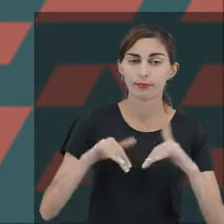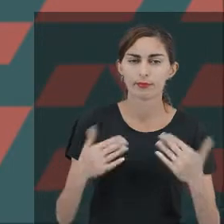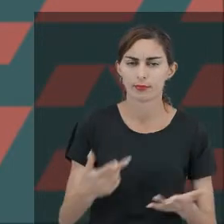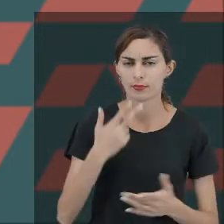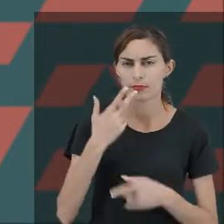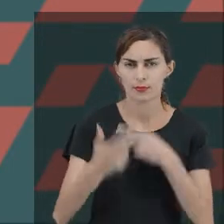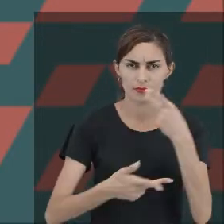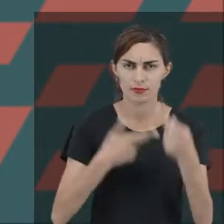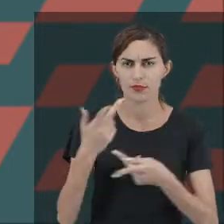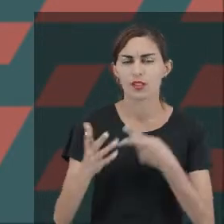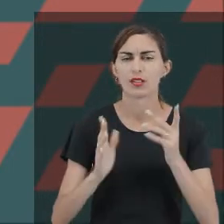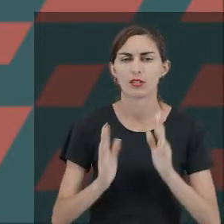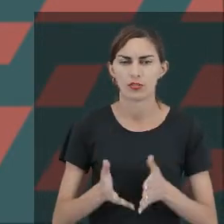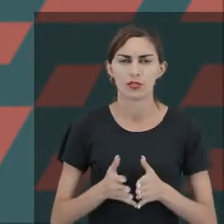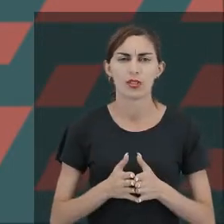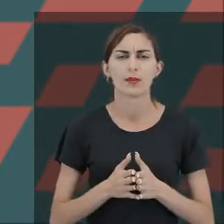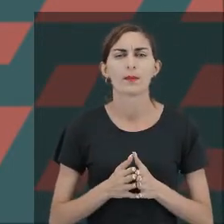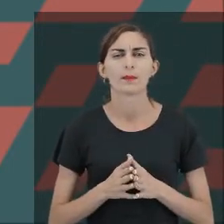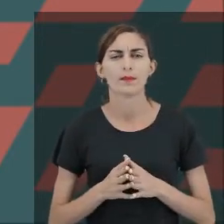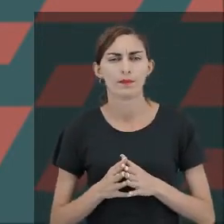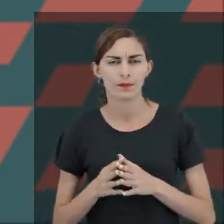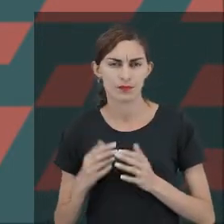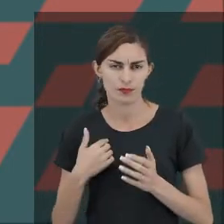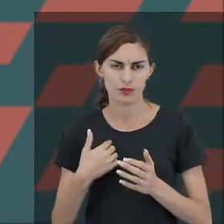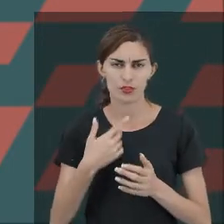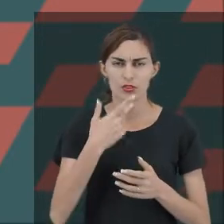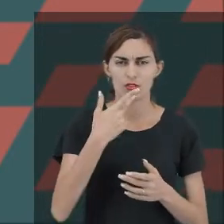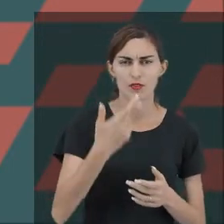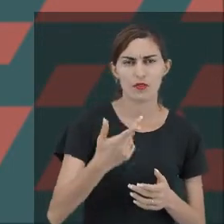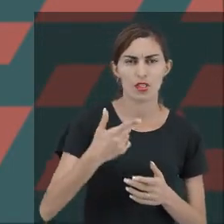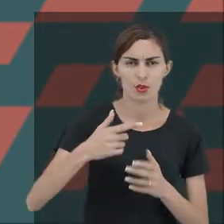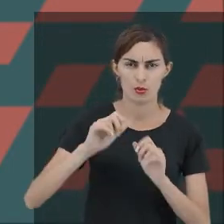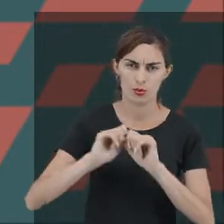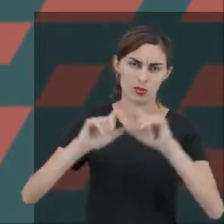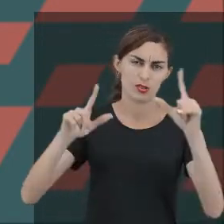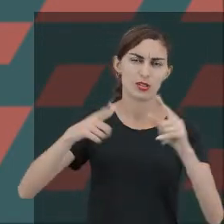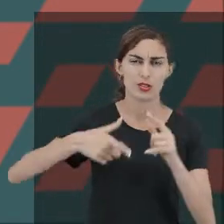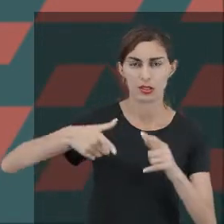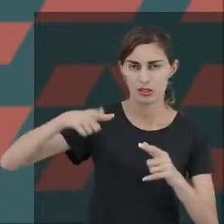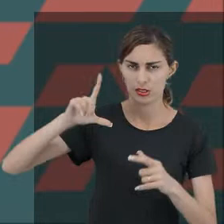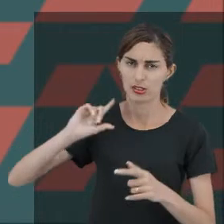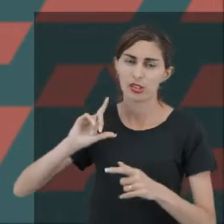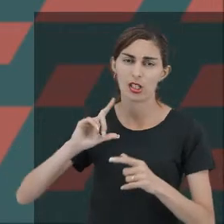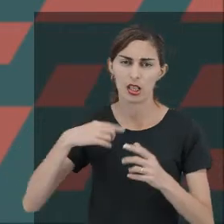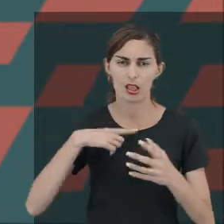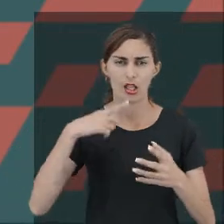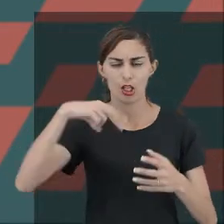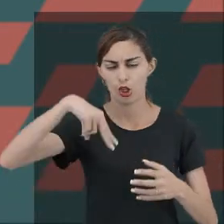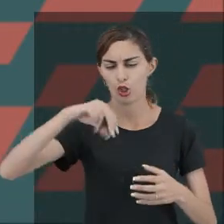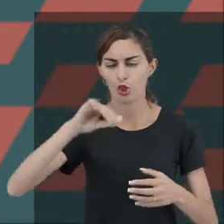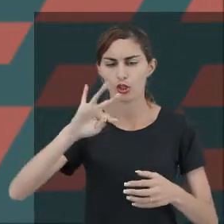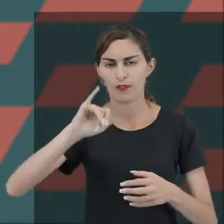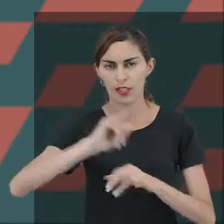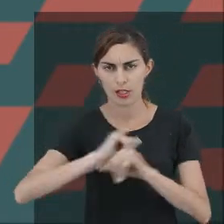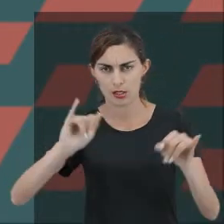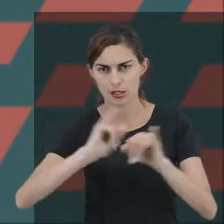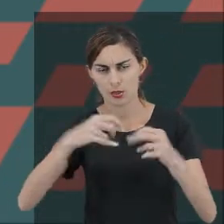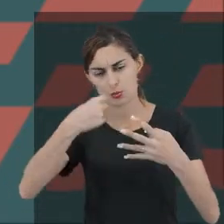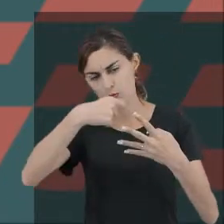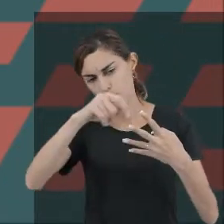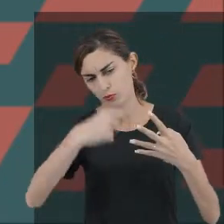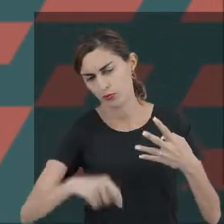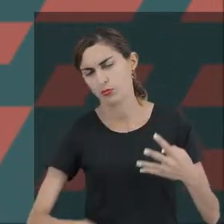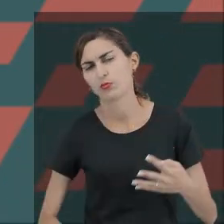não. Então, já falamos, né? A microcefalia está aí, repetindo o que a gente já disse no slide anterior, critério de notificação